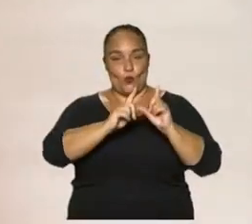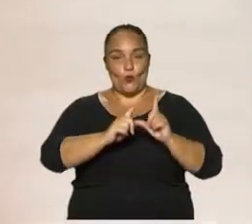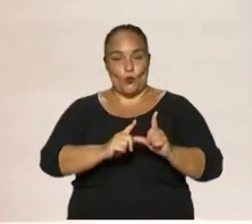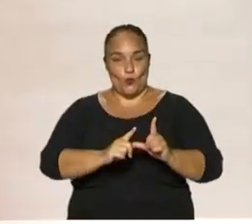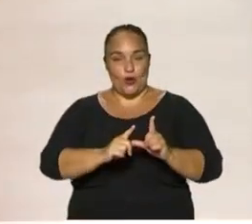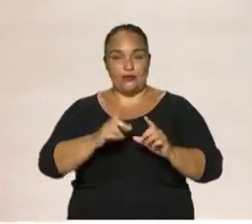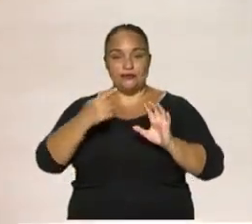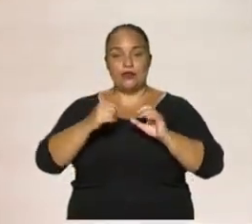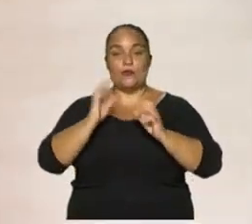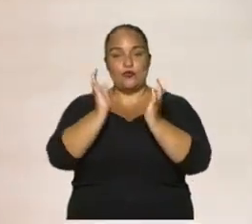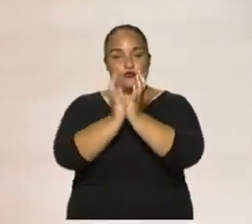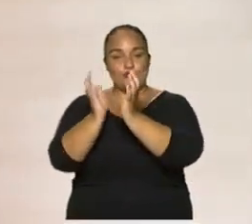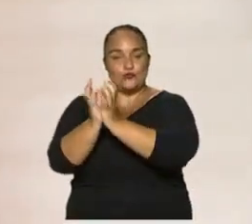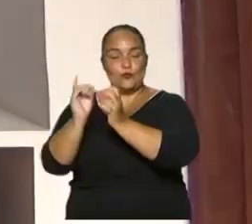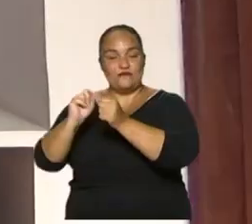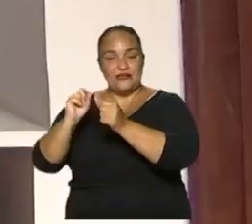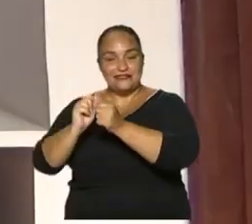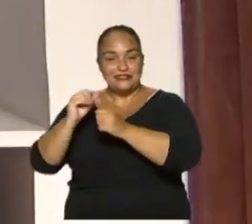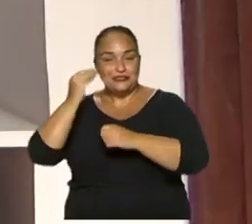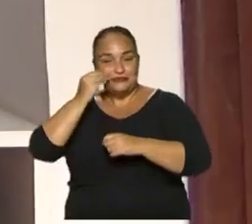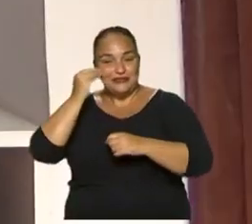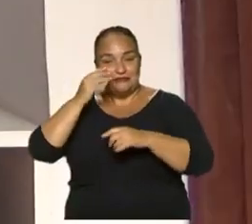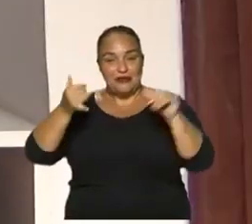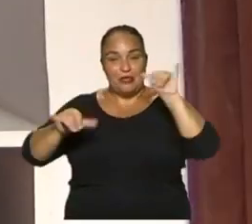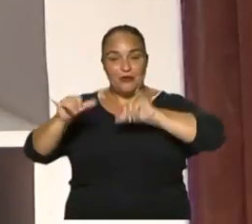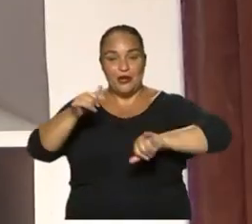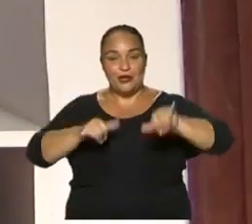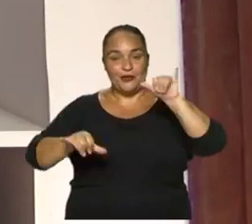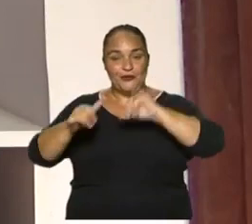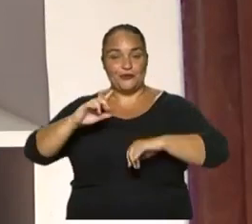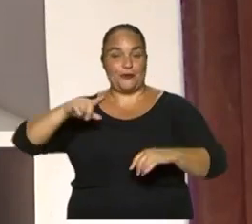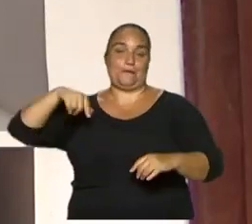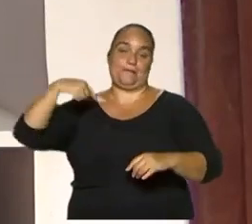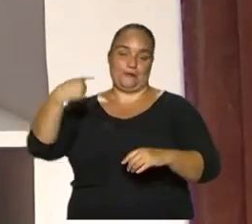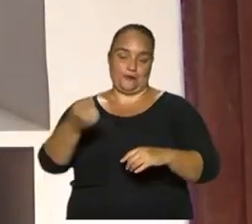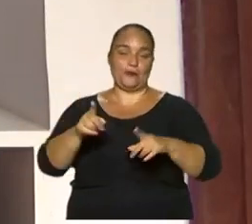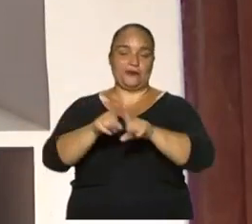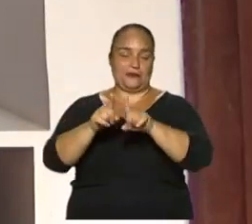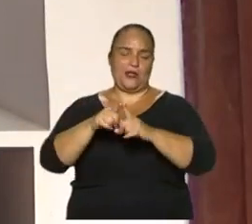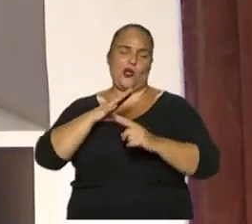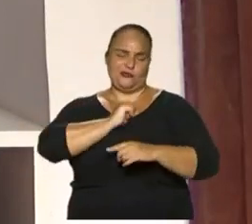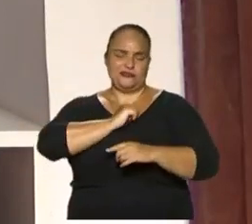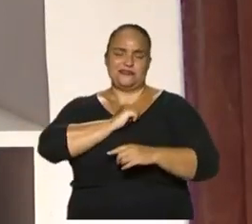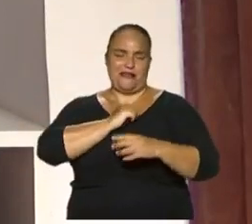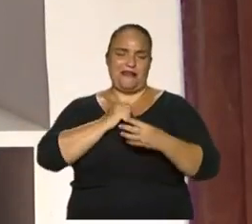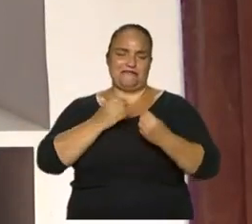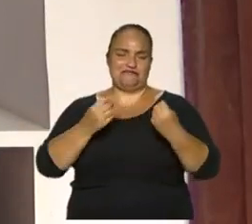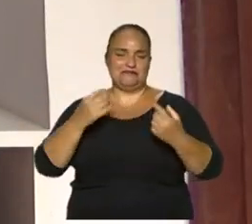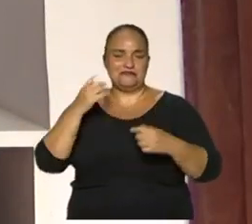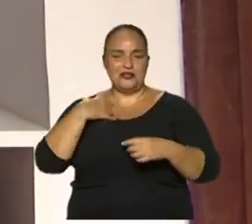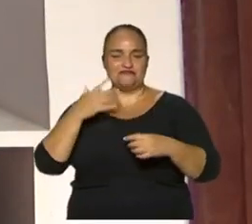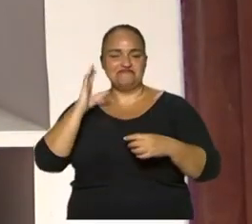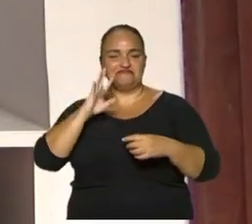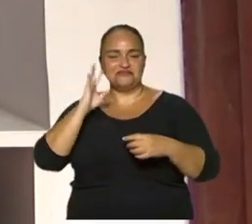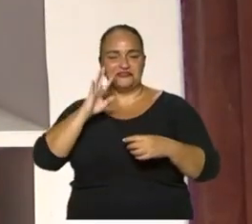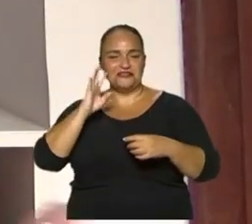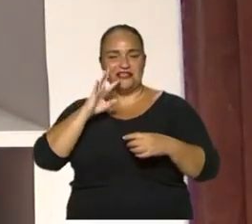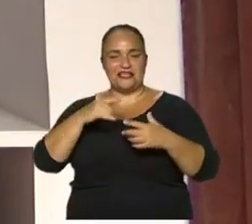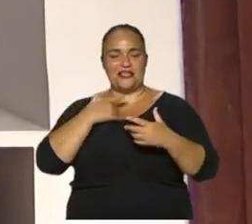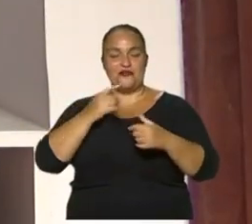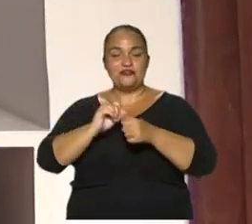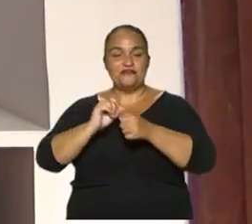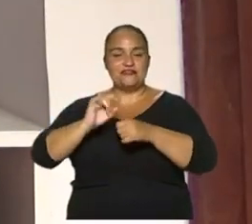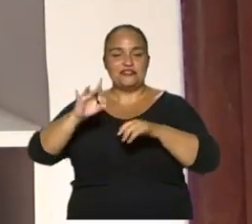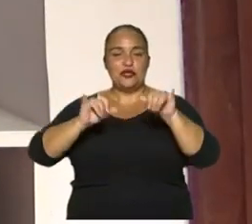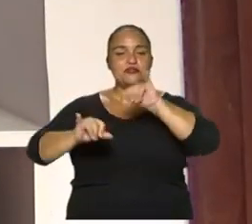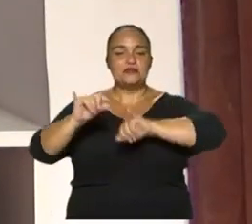Em algumas turmas eu até fazia o experimento com eles no laboratório depois, e aí eles também gostavam muito, né? Dava um impacto todo diferente de só fazer o